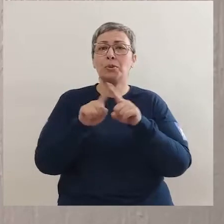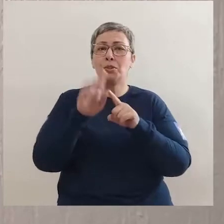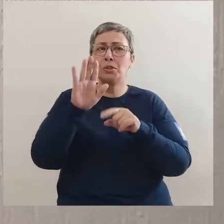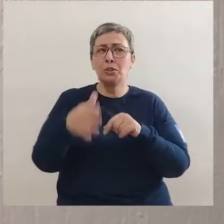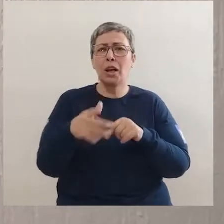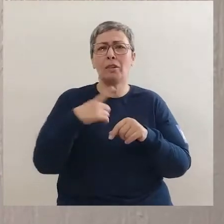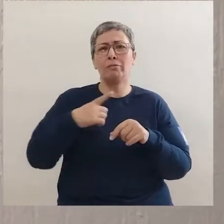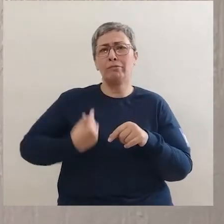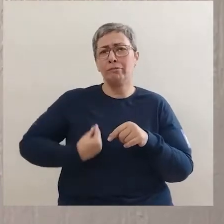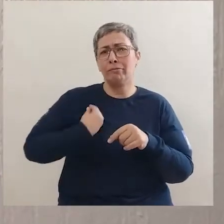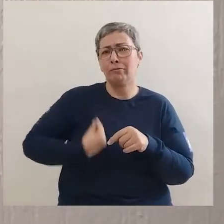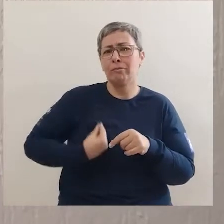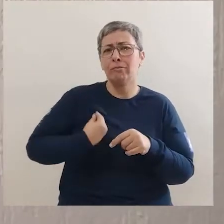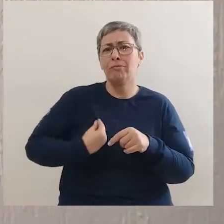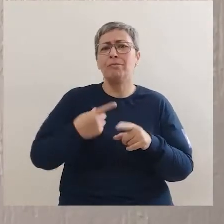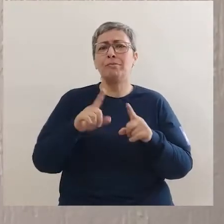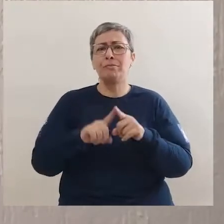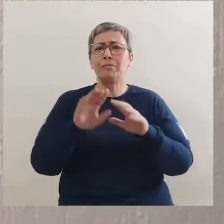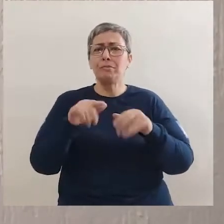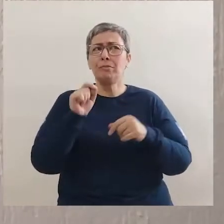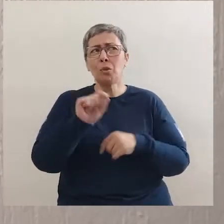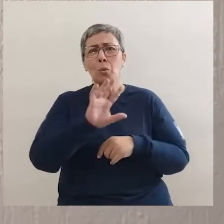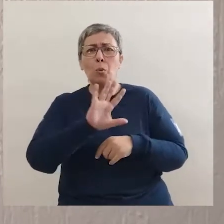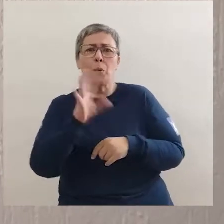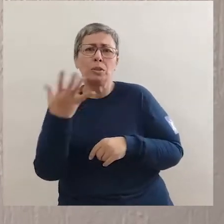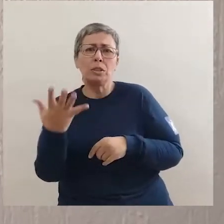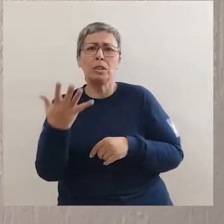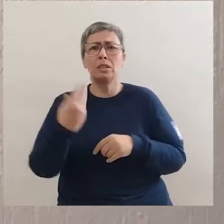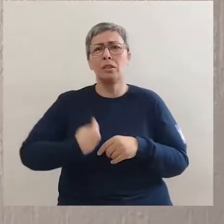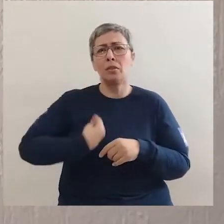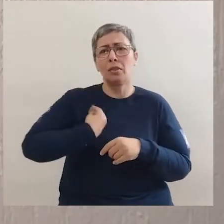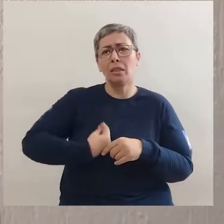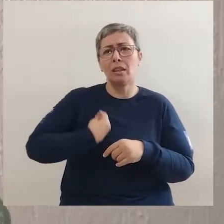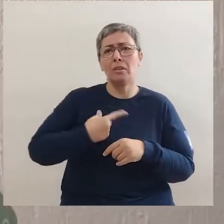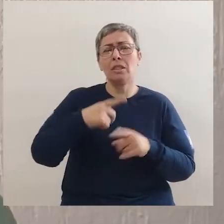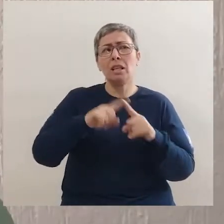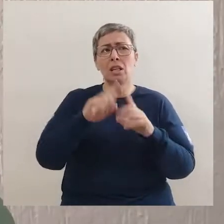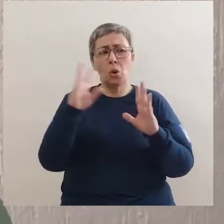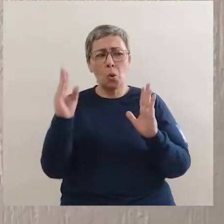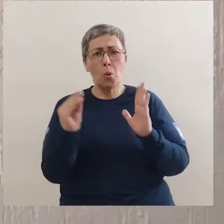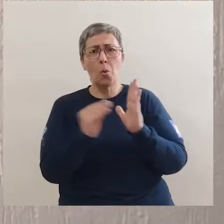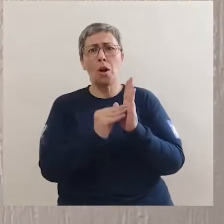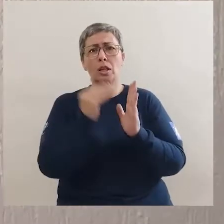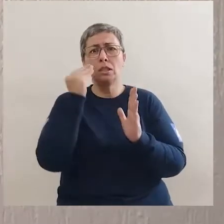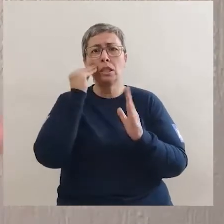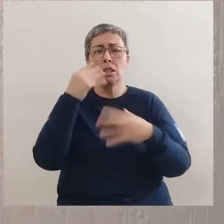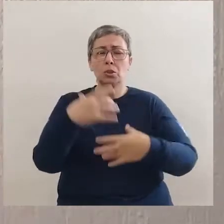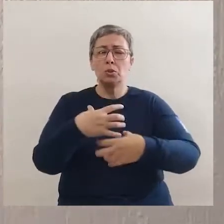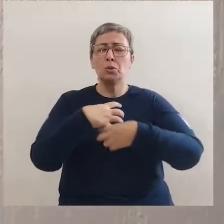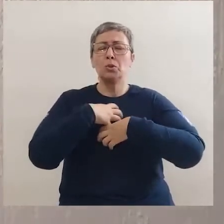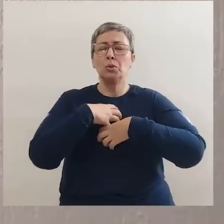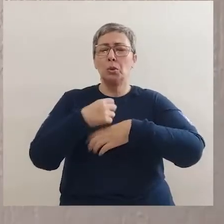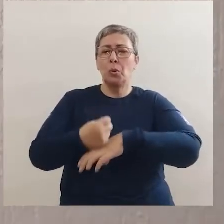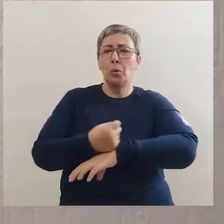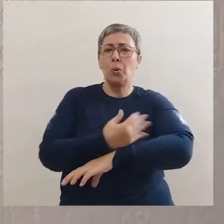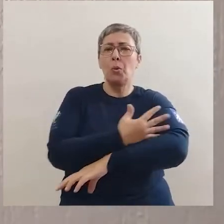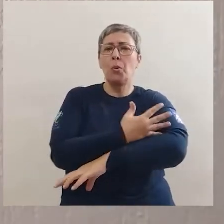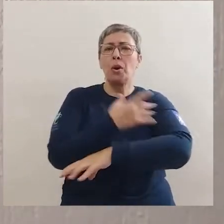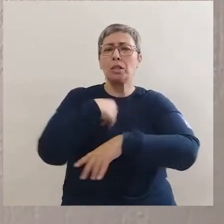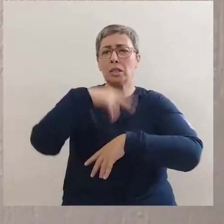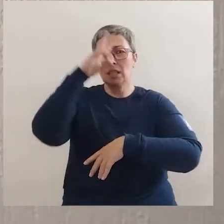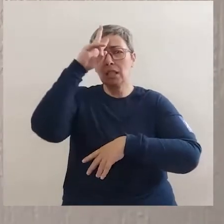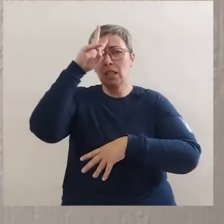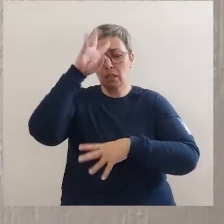passaram, acontecimentos, né, da vida de vocês e tentar registrar as sensações e os sentimentos que essas lembranças trazem